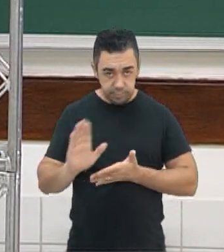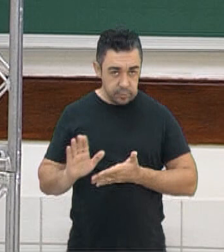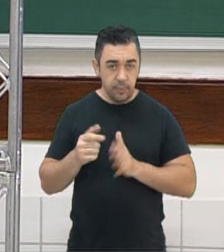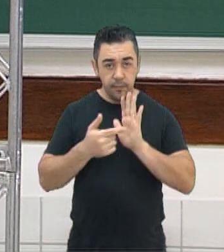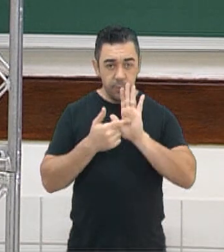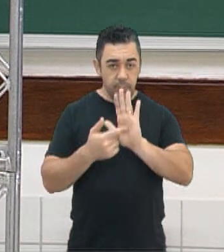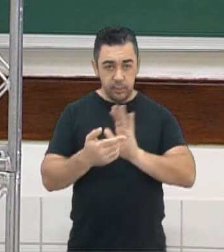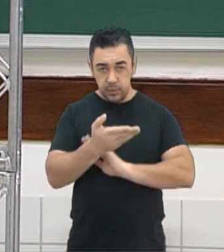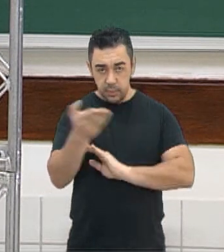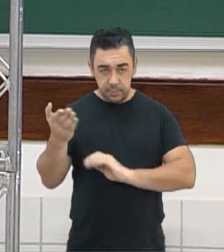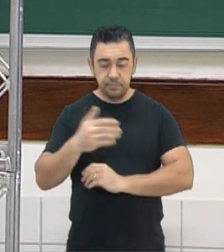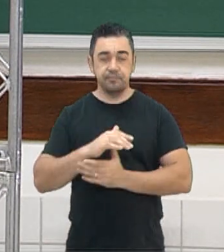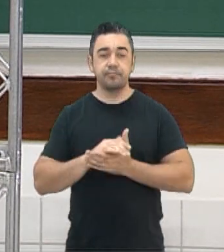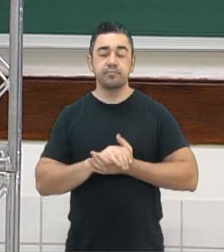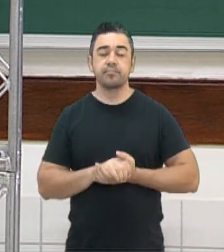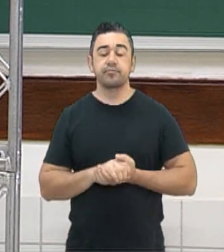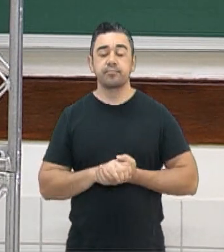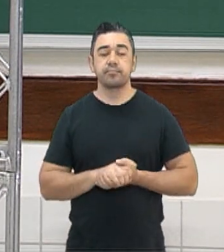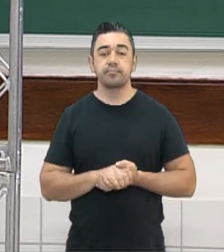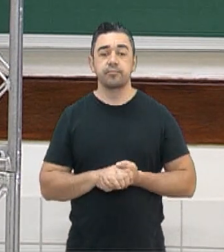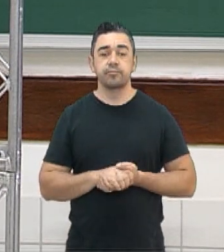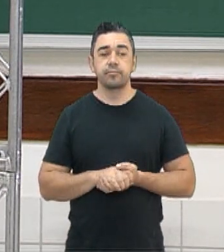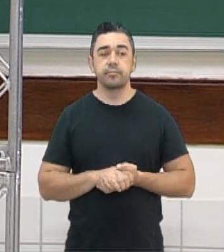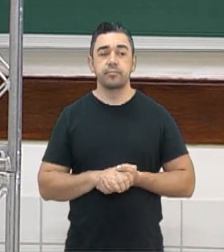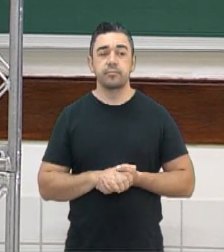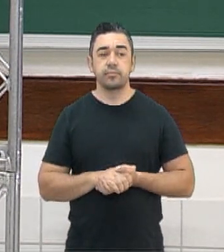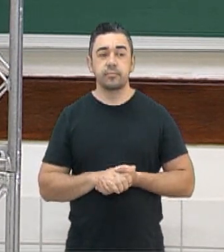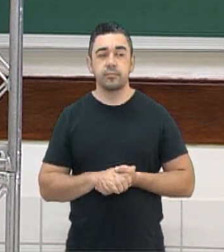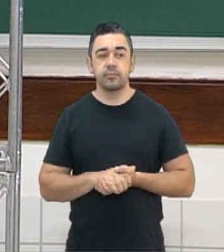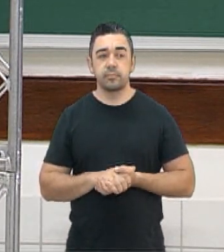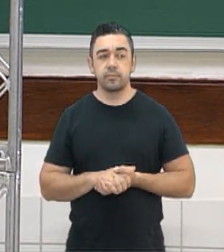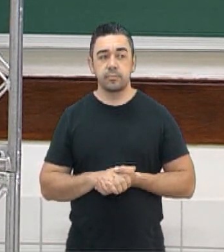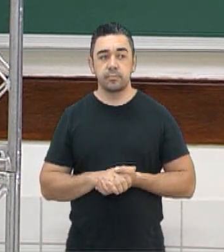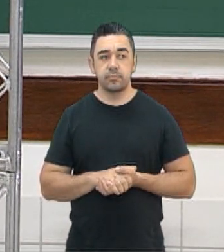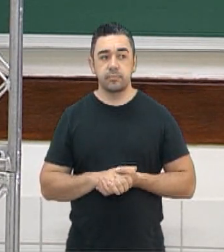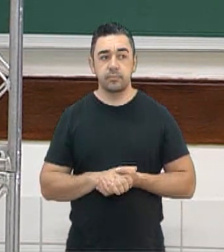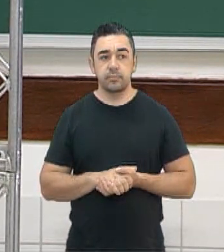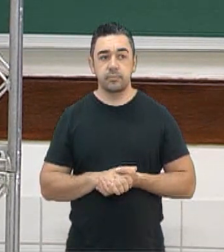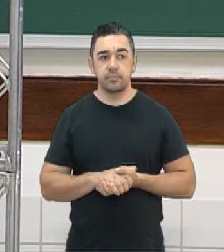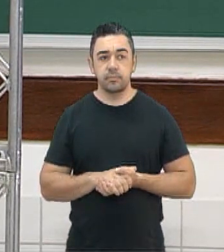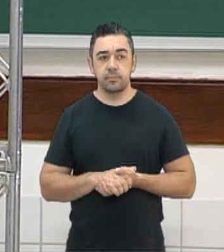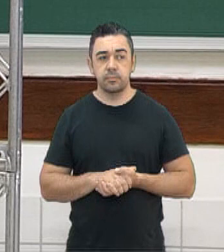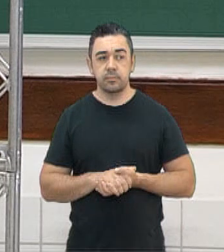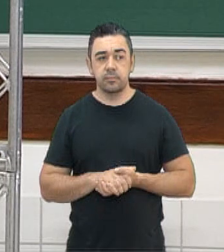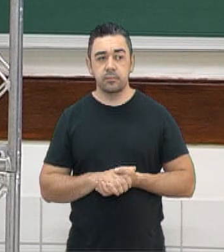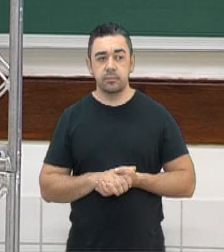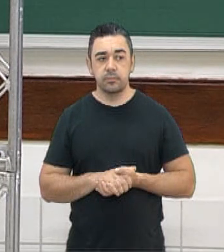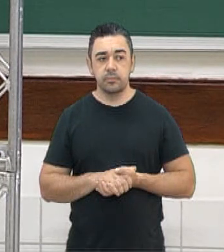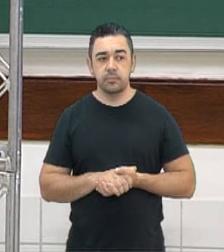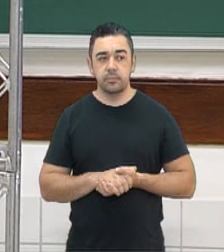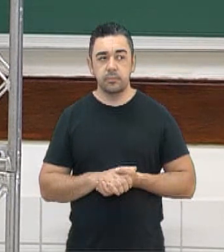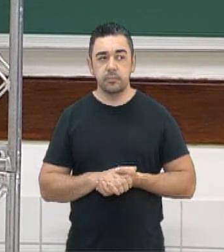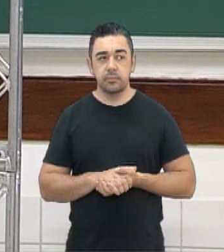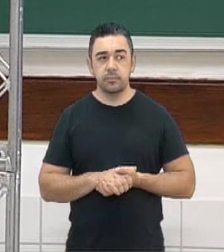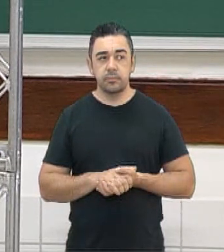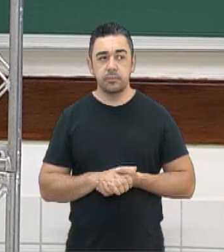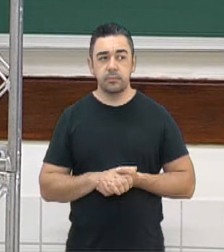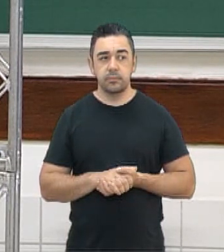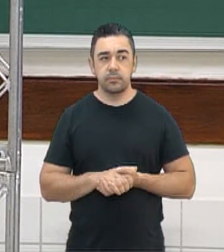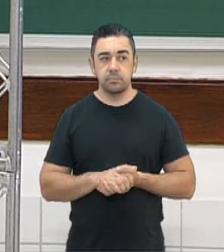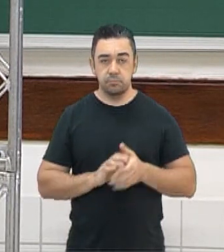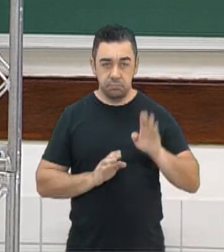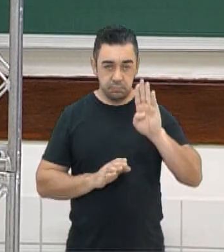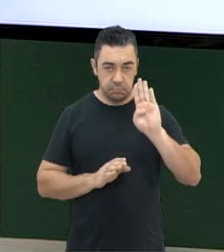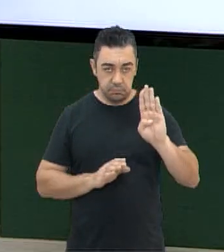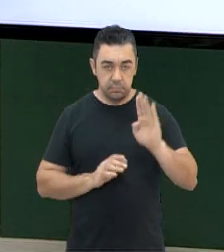para resolver com vocês a segunda. Antes de passar, eu dou a resposta para vocês. Na letra B, eu tenho